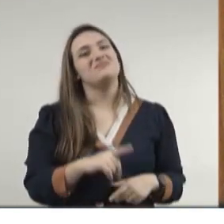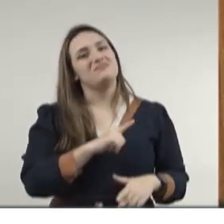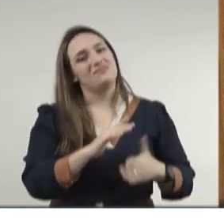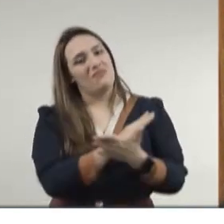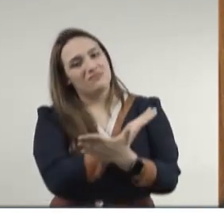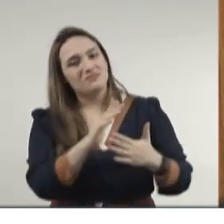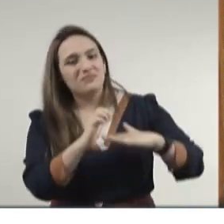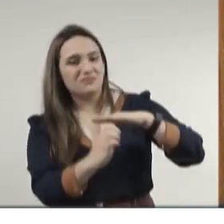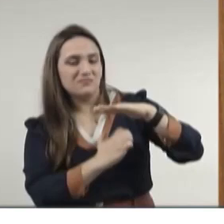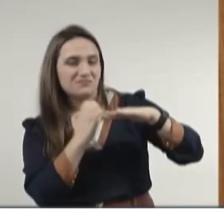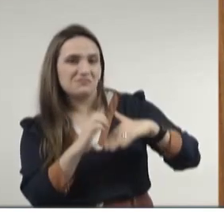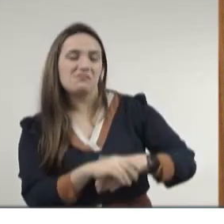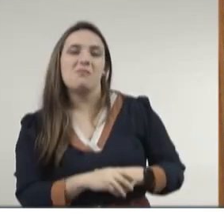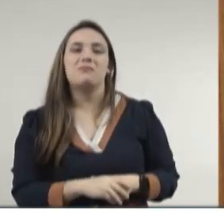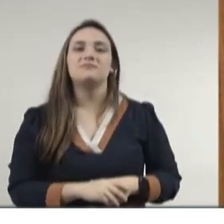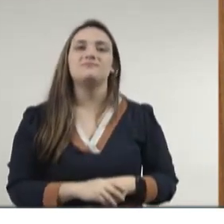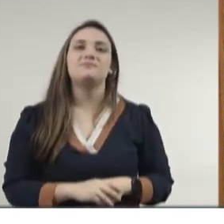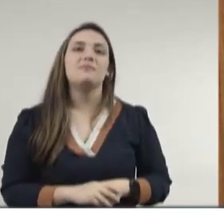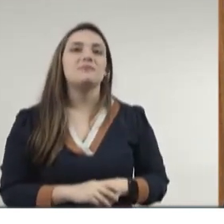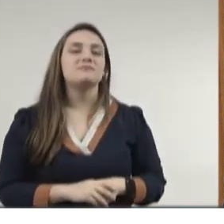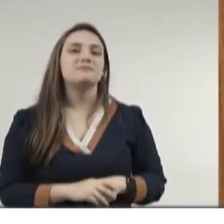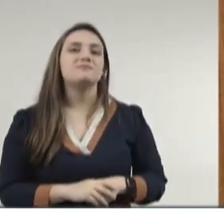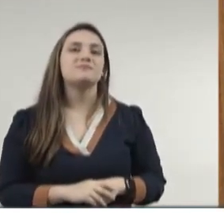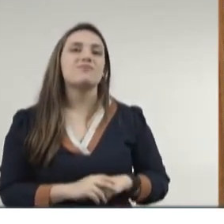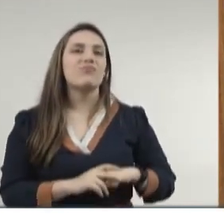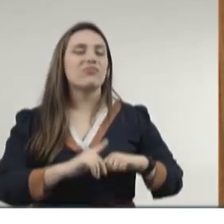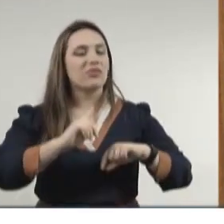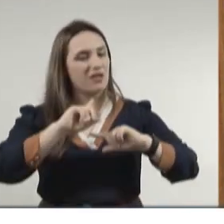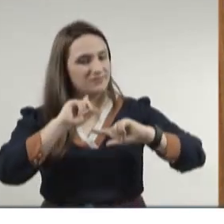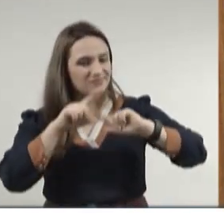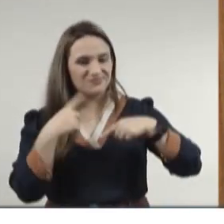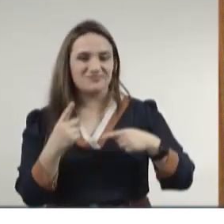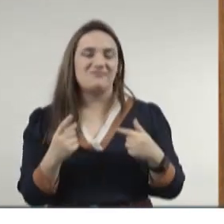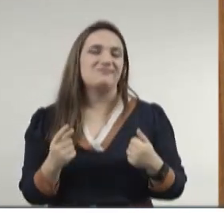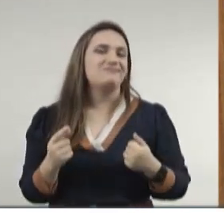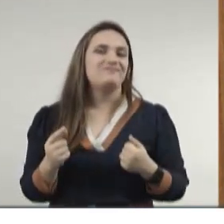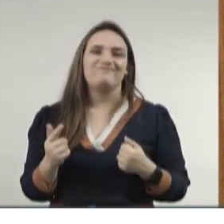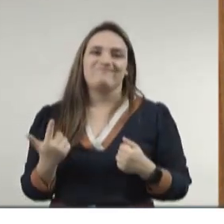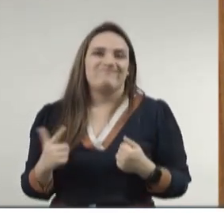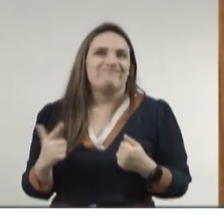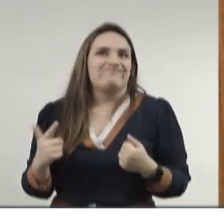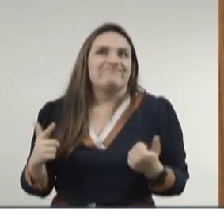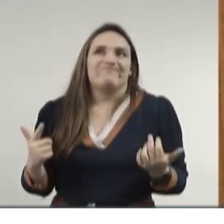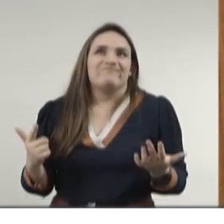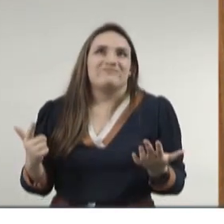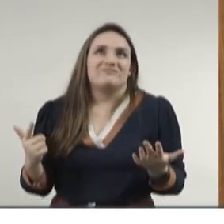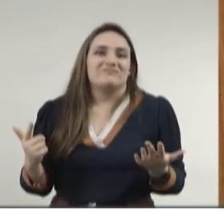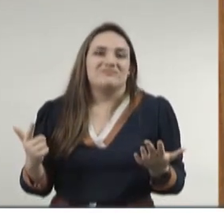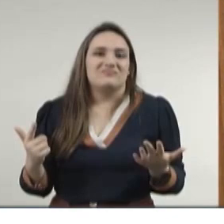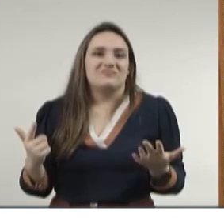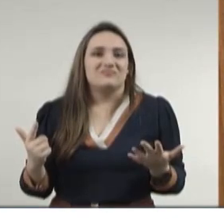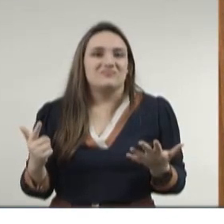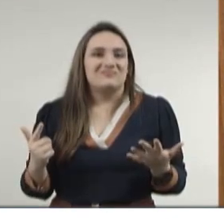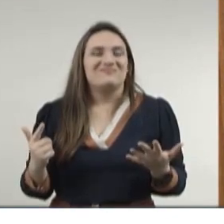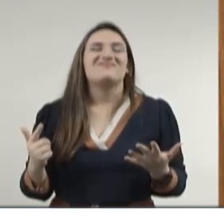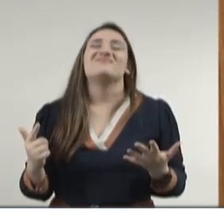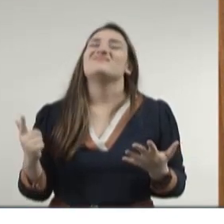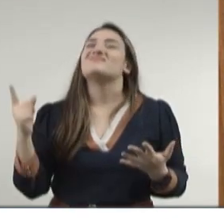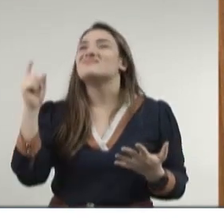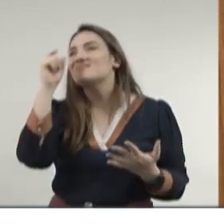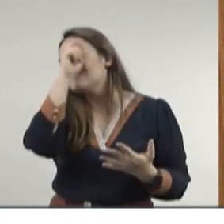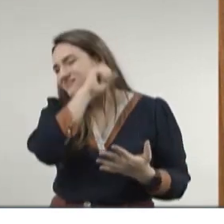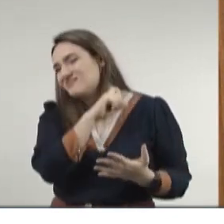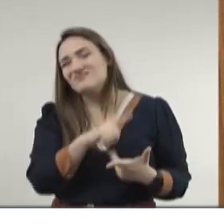empresas que, depois de instalada, muitas vezes não tem, dá um